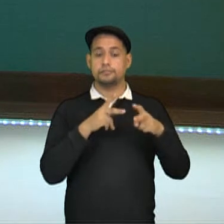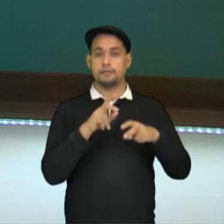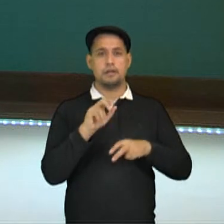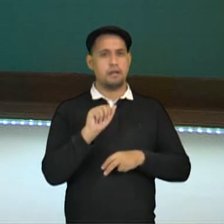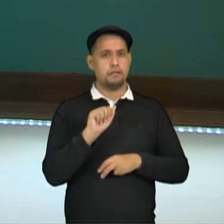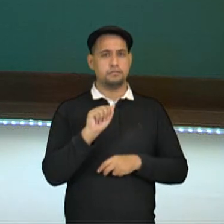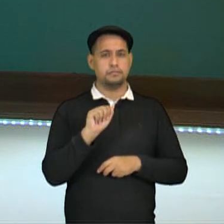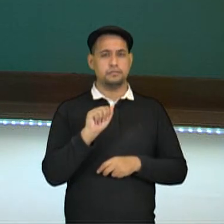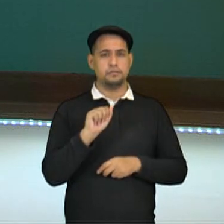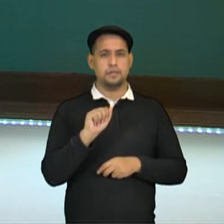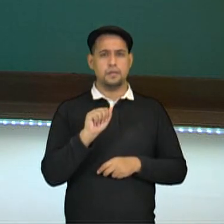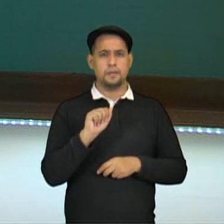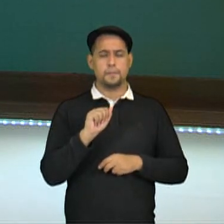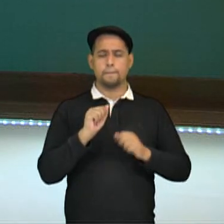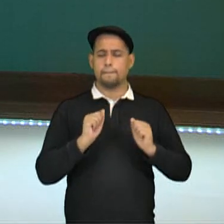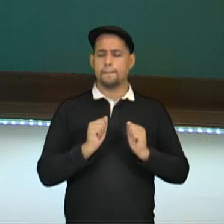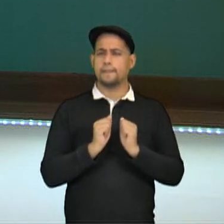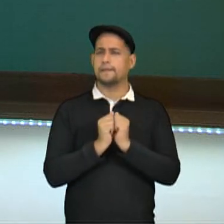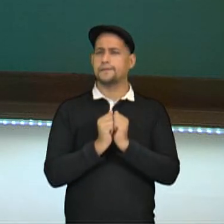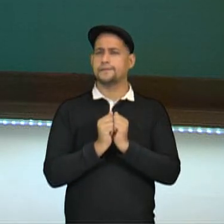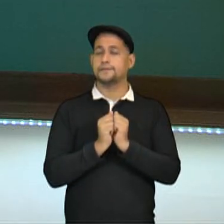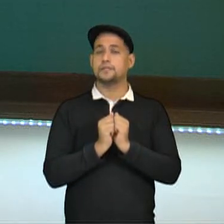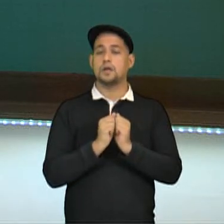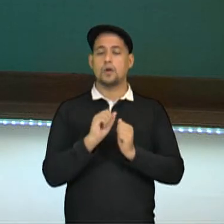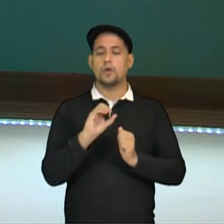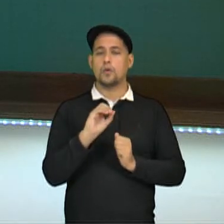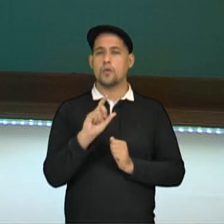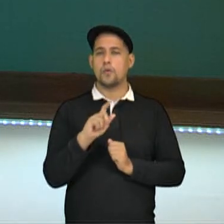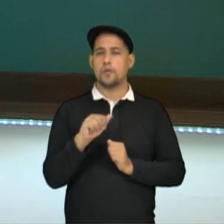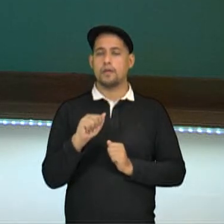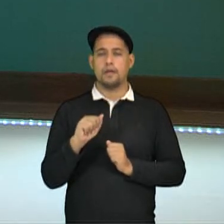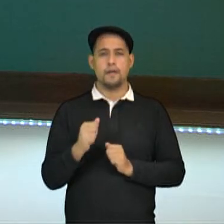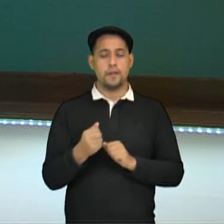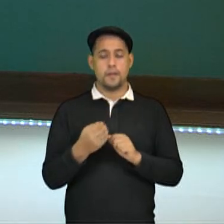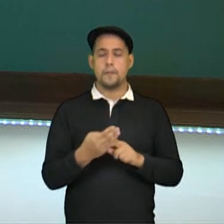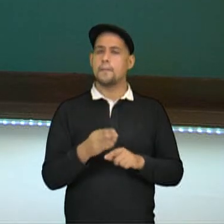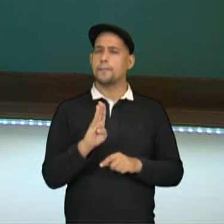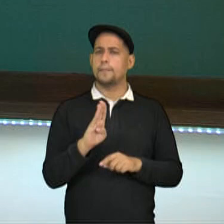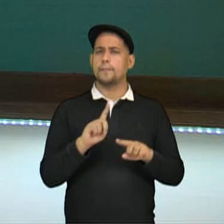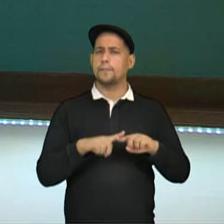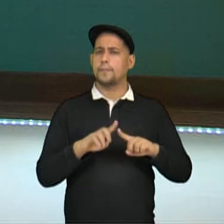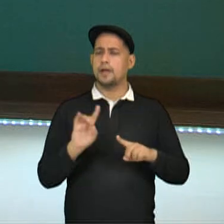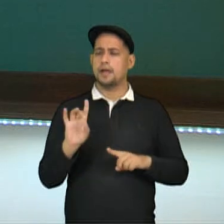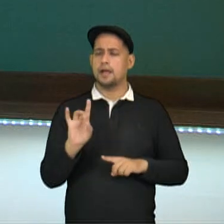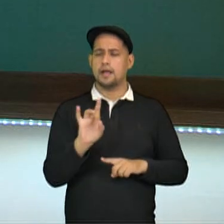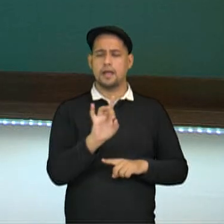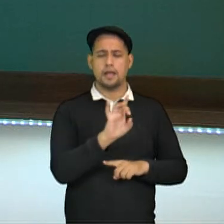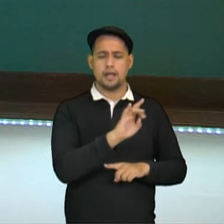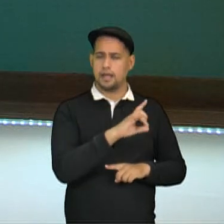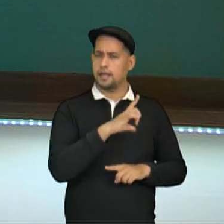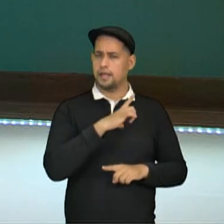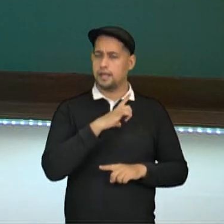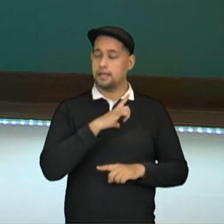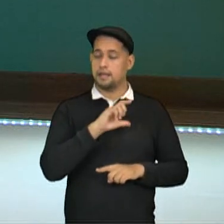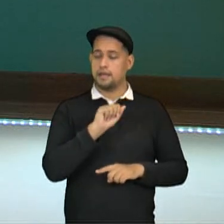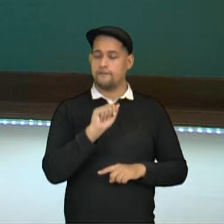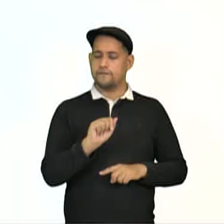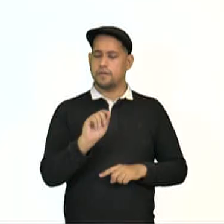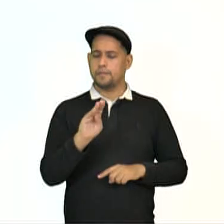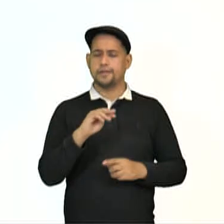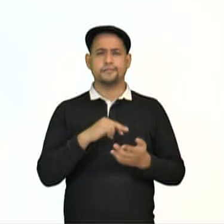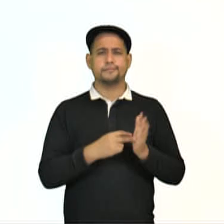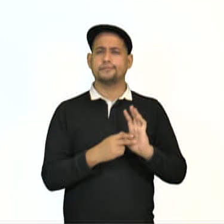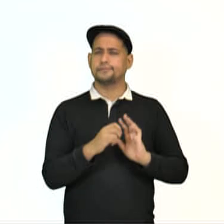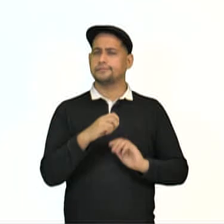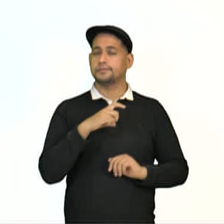A com a coluna de B. Então, cada elemento de A vezes B, ele